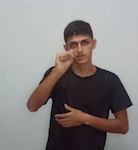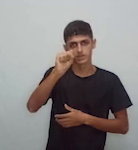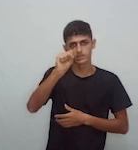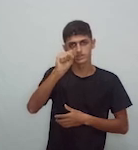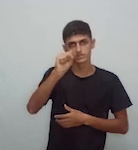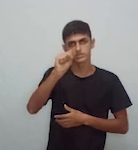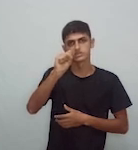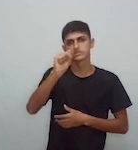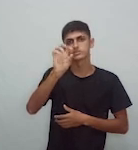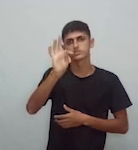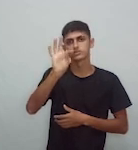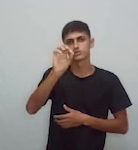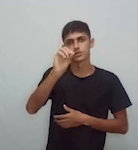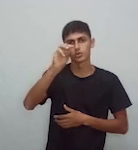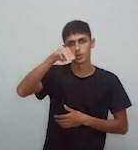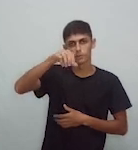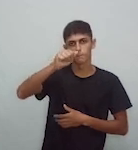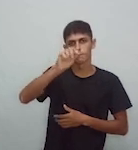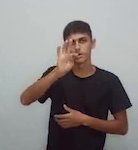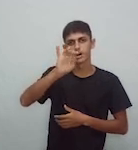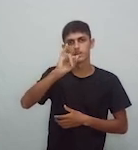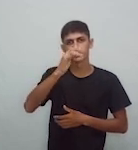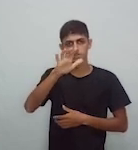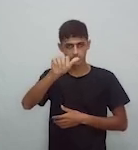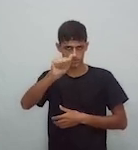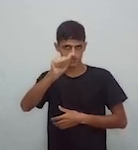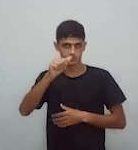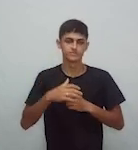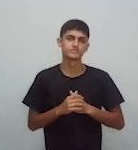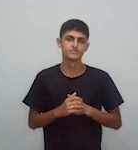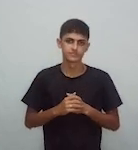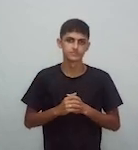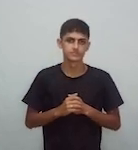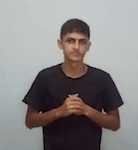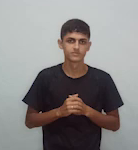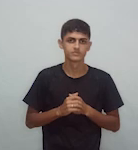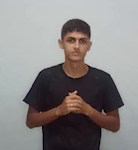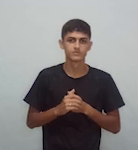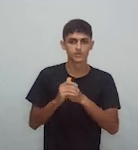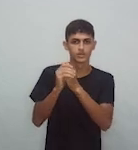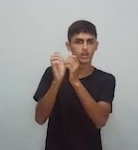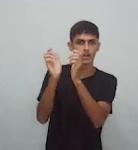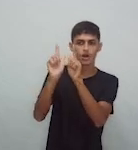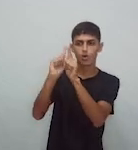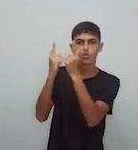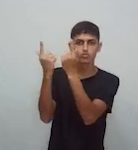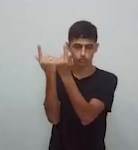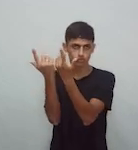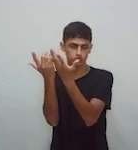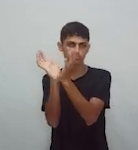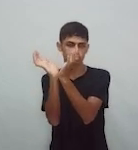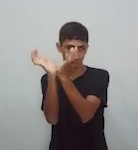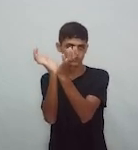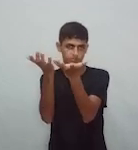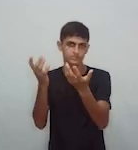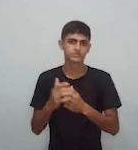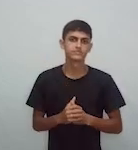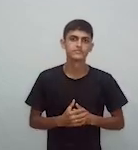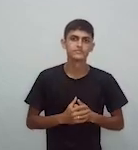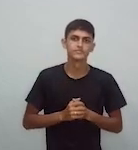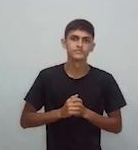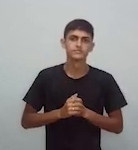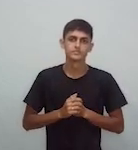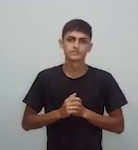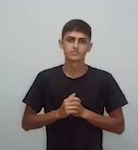núcleo, é basicamente onde vai estar, de modo geral, o nosso corpo celular. A bainha de